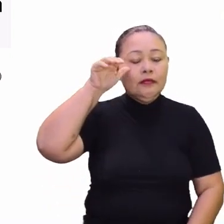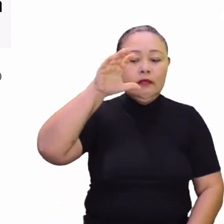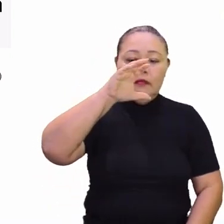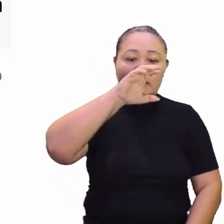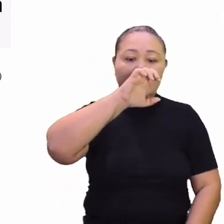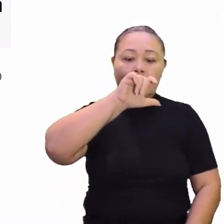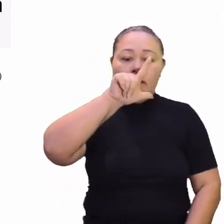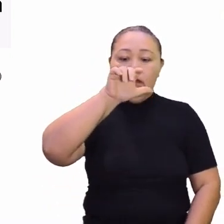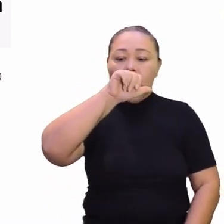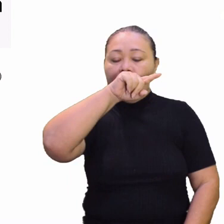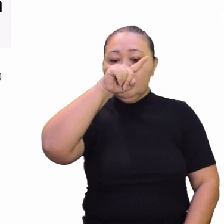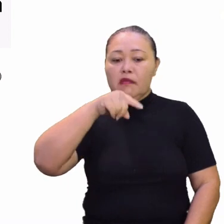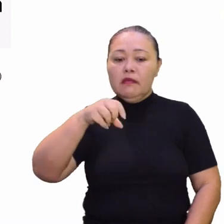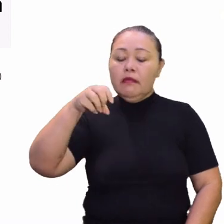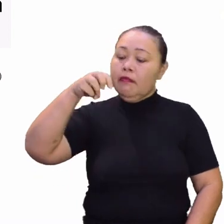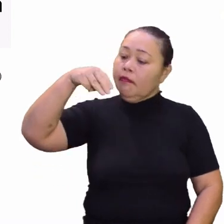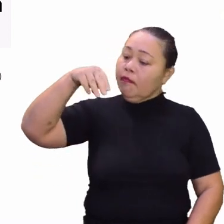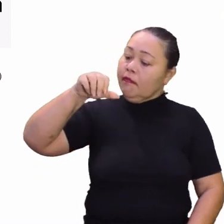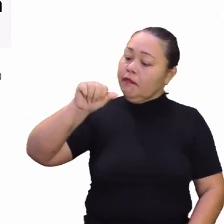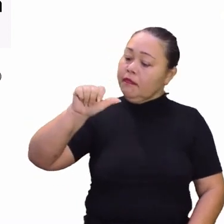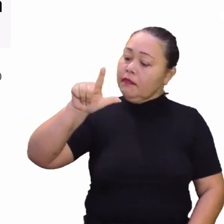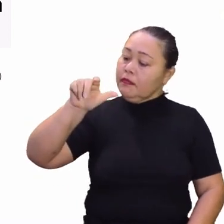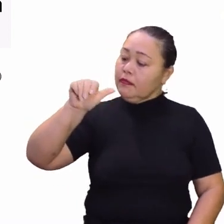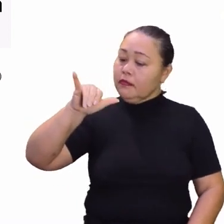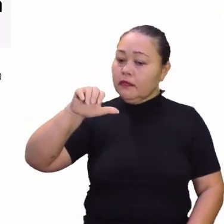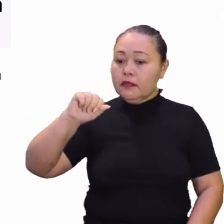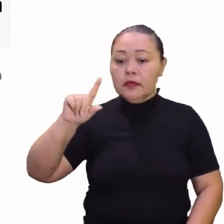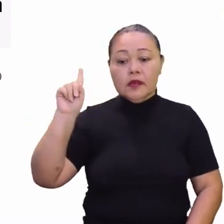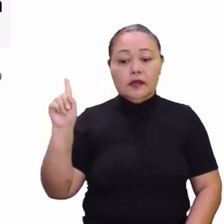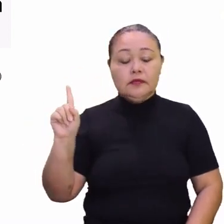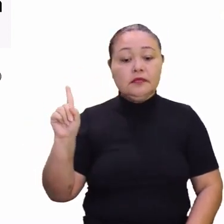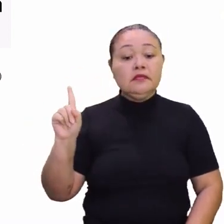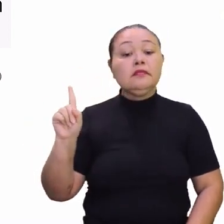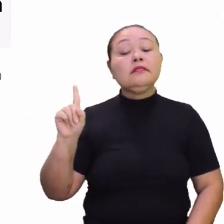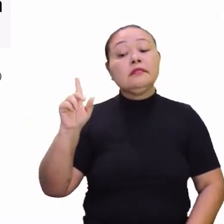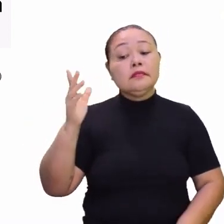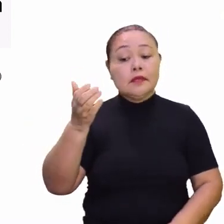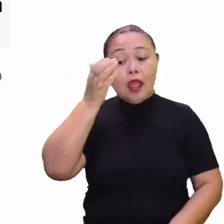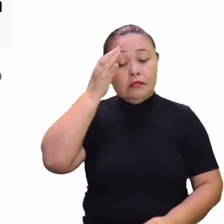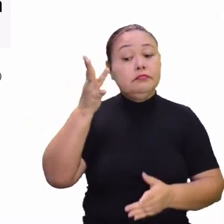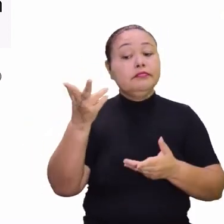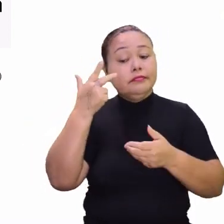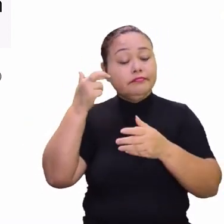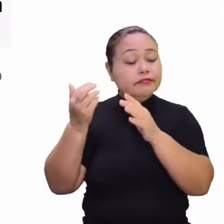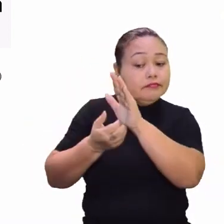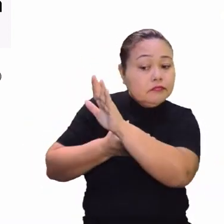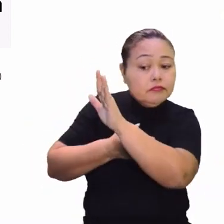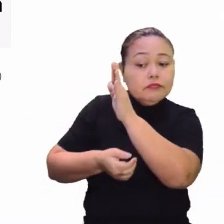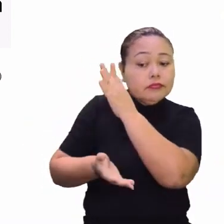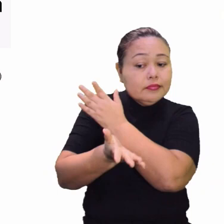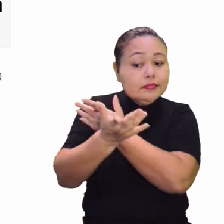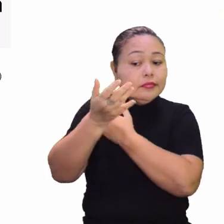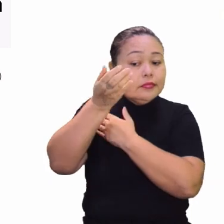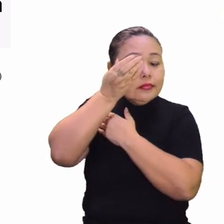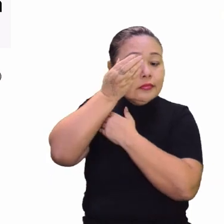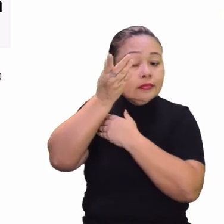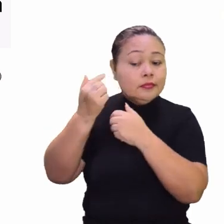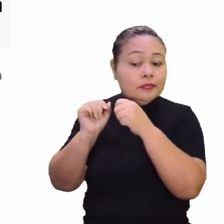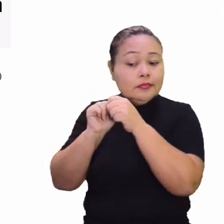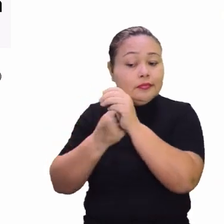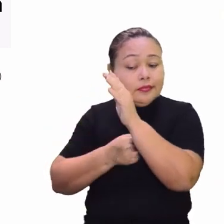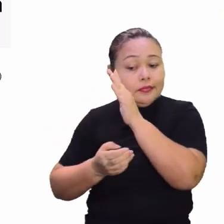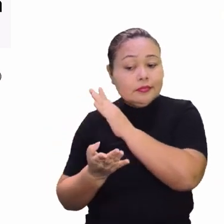Ceilão e Malásia. Lá no Sudeste Asiático. Isso. Então é uma biopirataria, né? Biopirataria. Na época